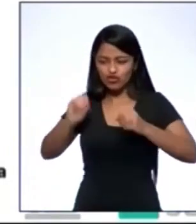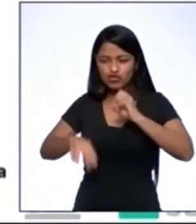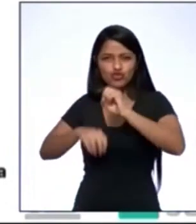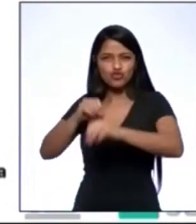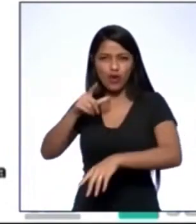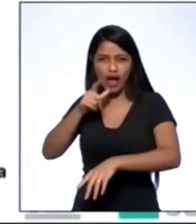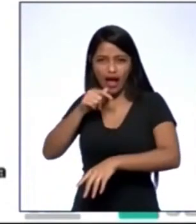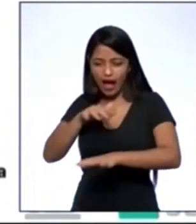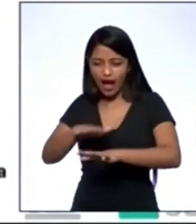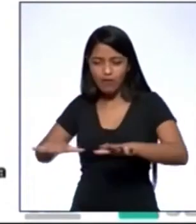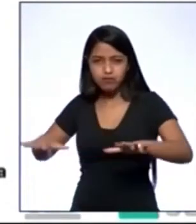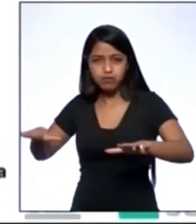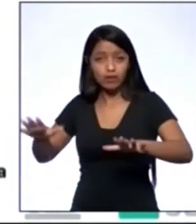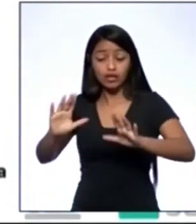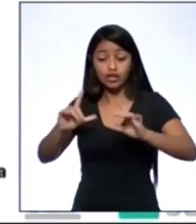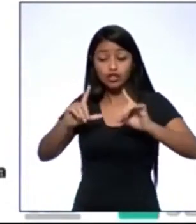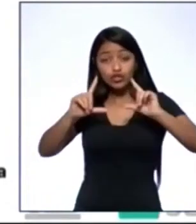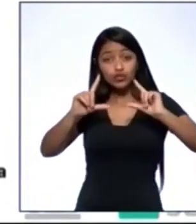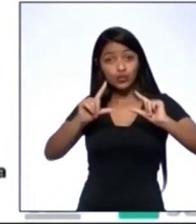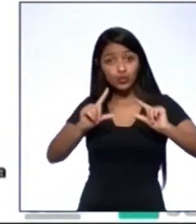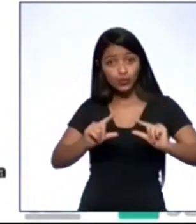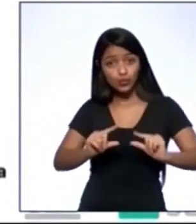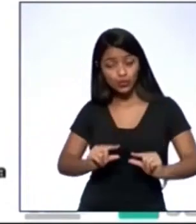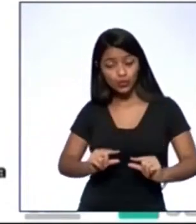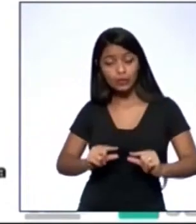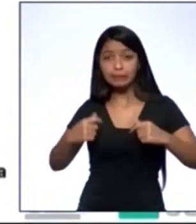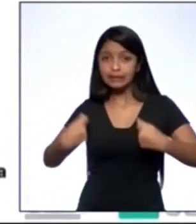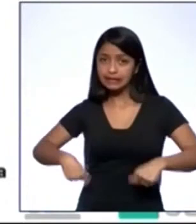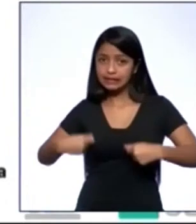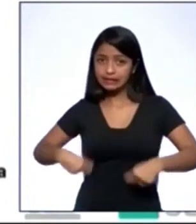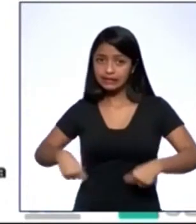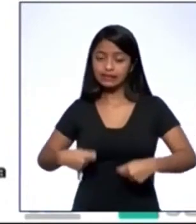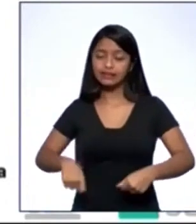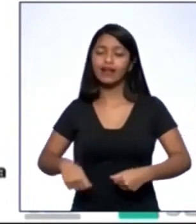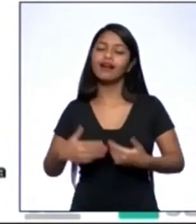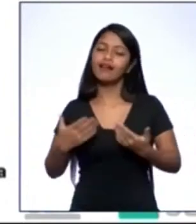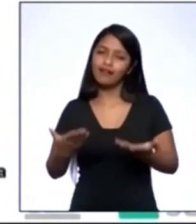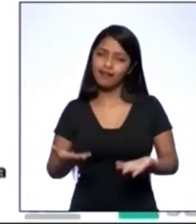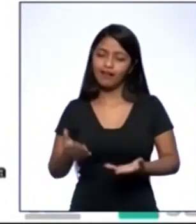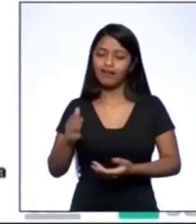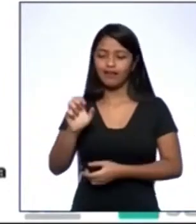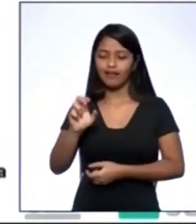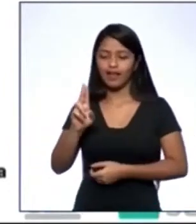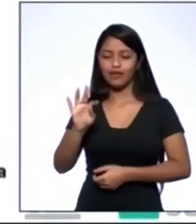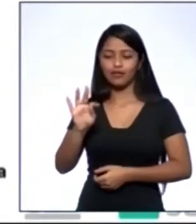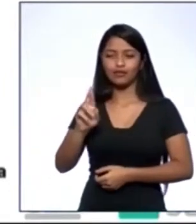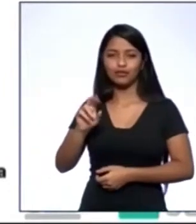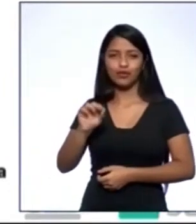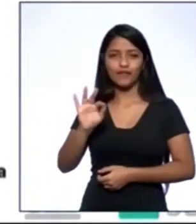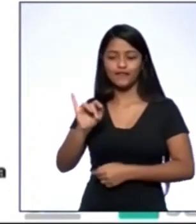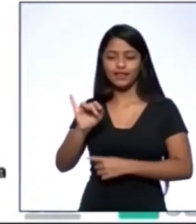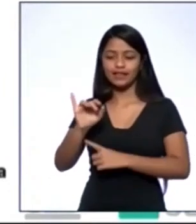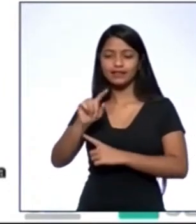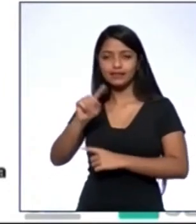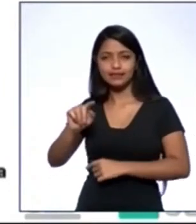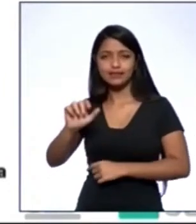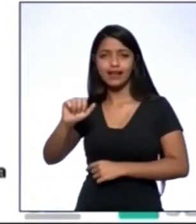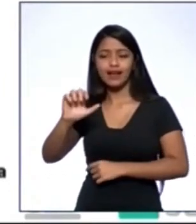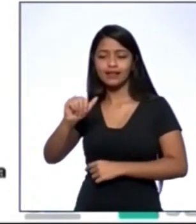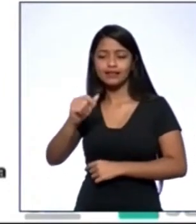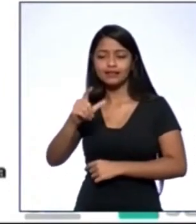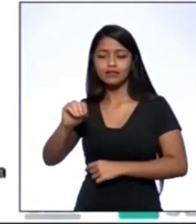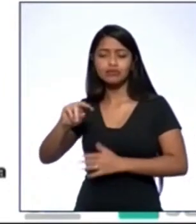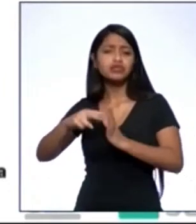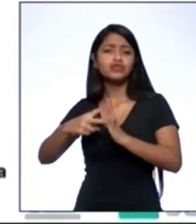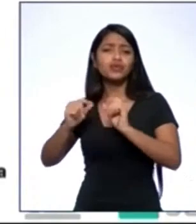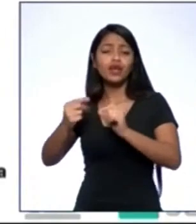nutrientes despejados nas águas. Eutrofização, excesso de